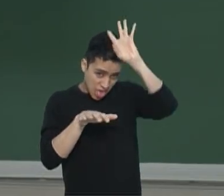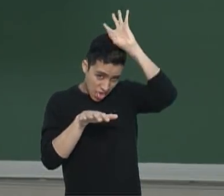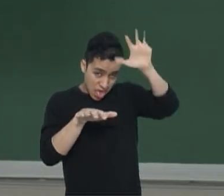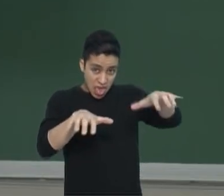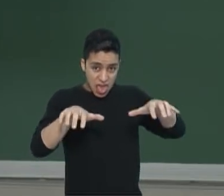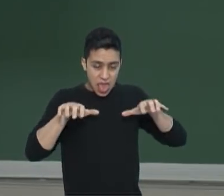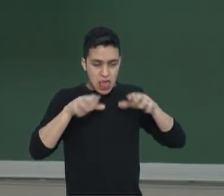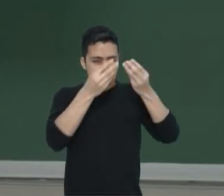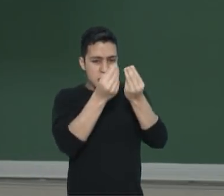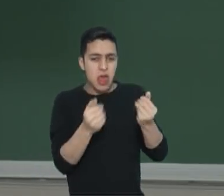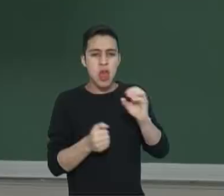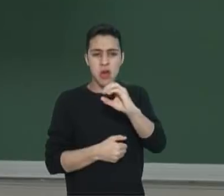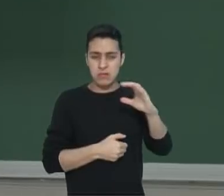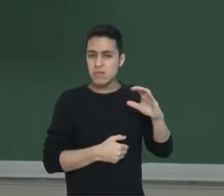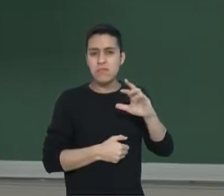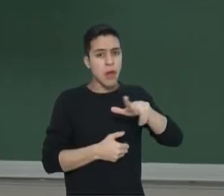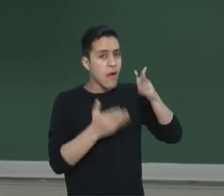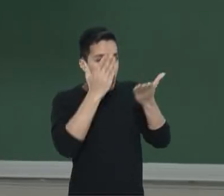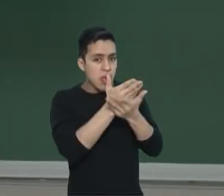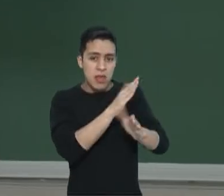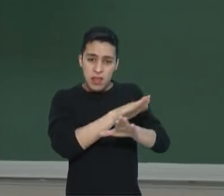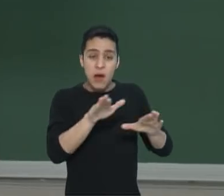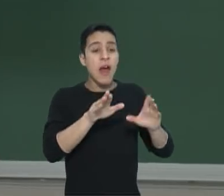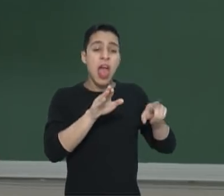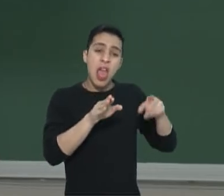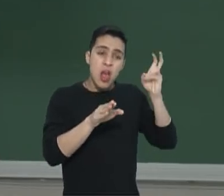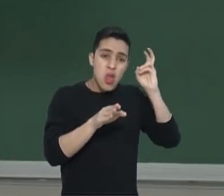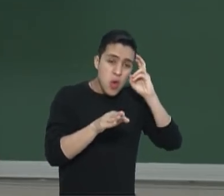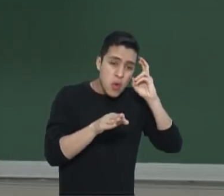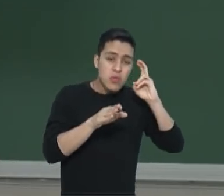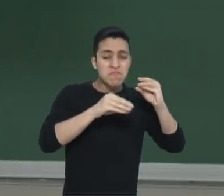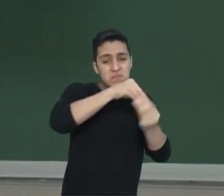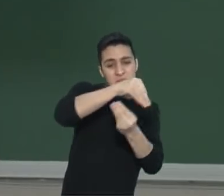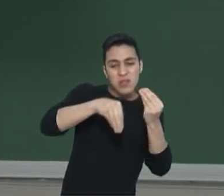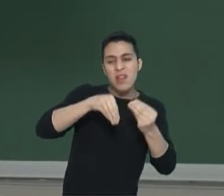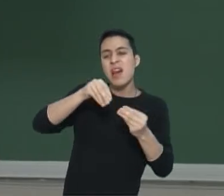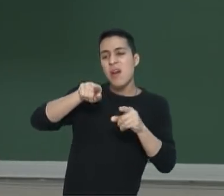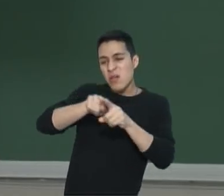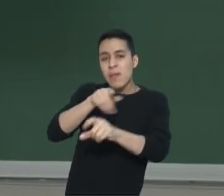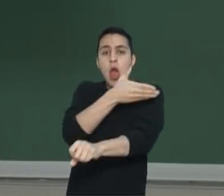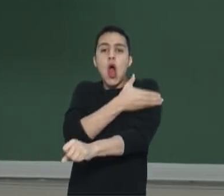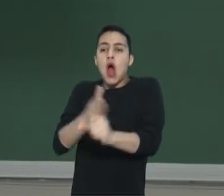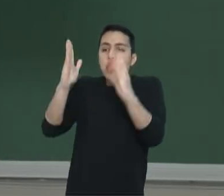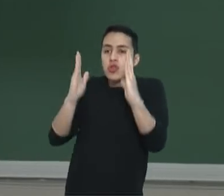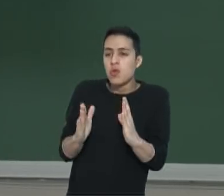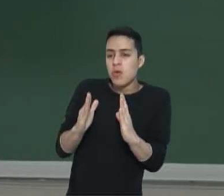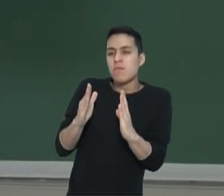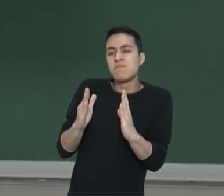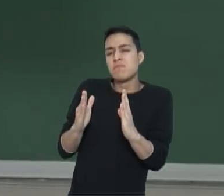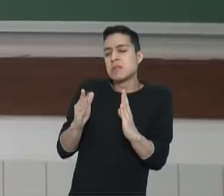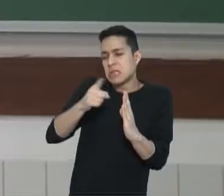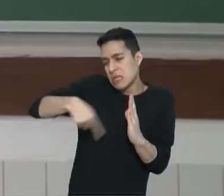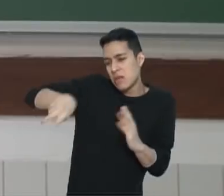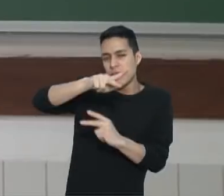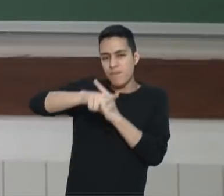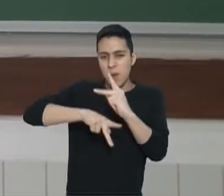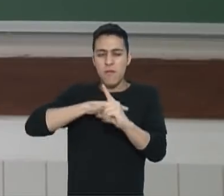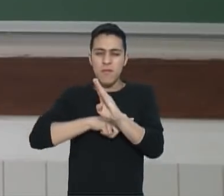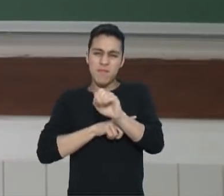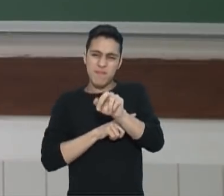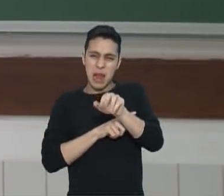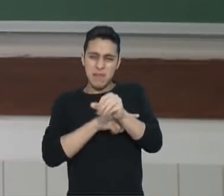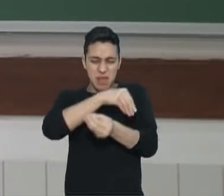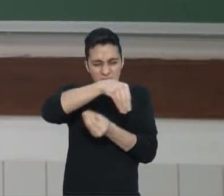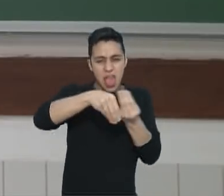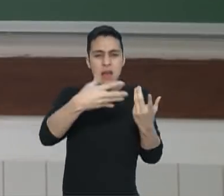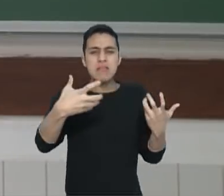sim a fusão da cultura romana com os hábitos e costumes dos povos chamados de bárbaros. Então a gente tem aí